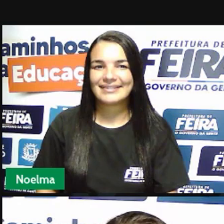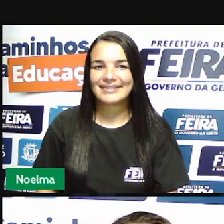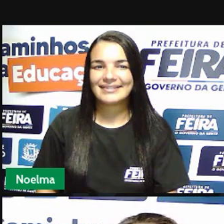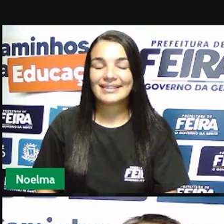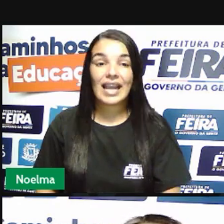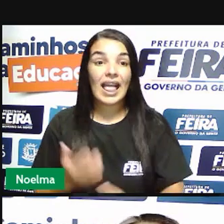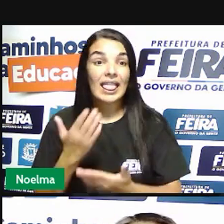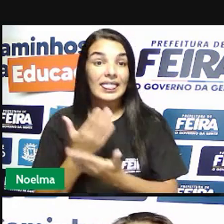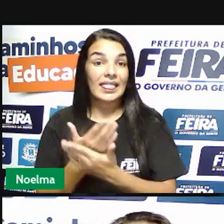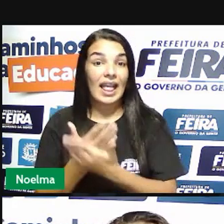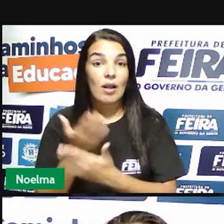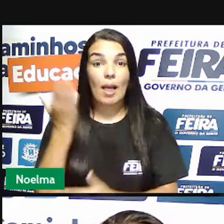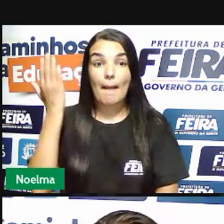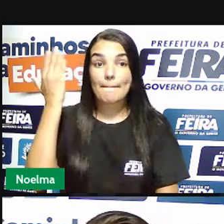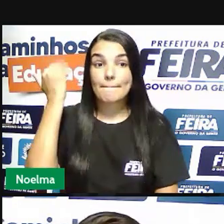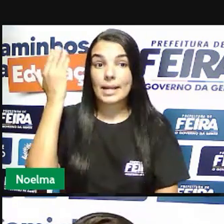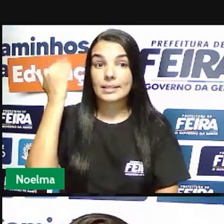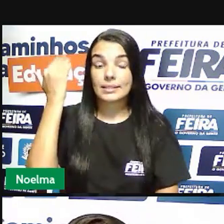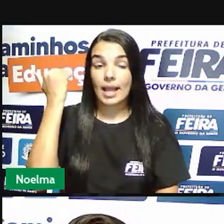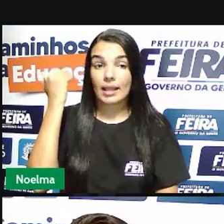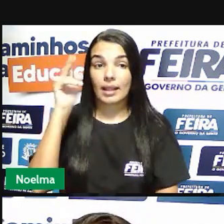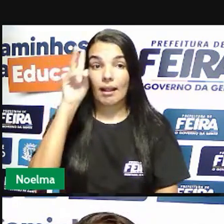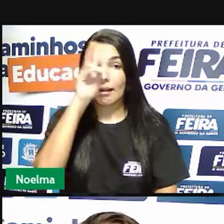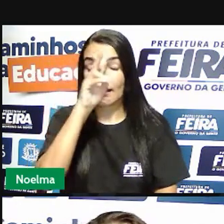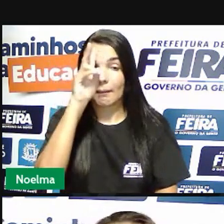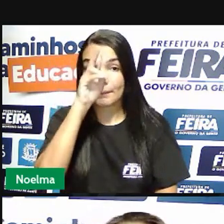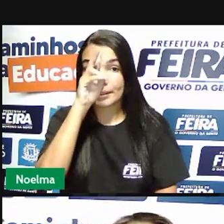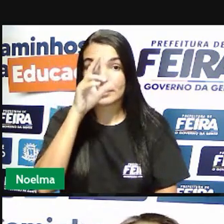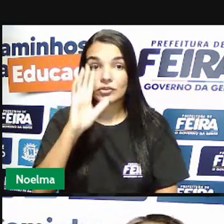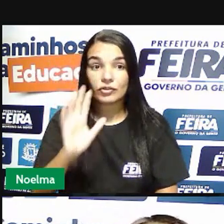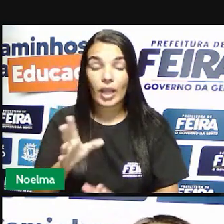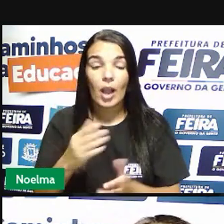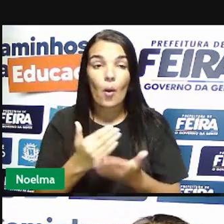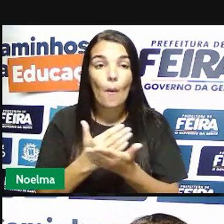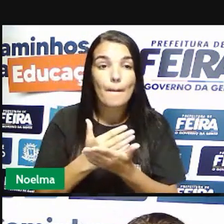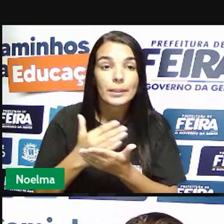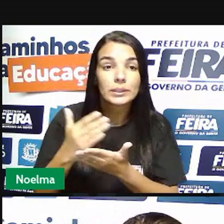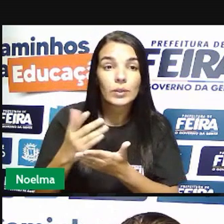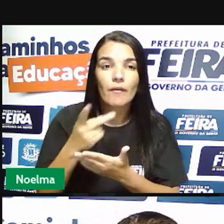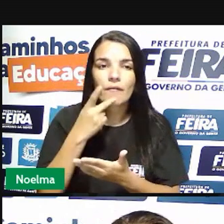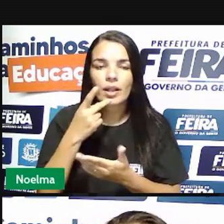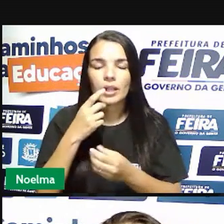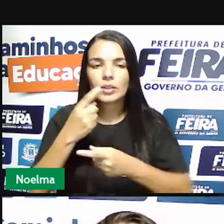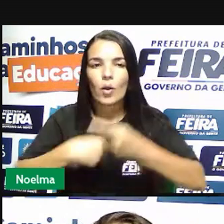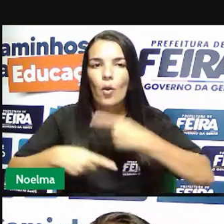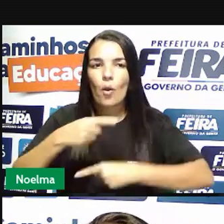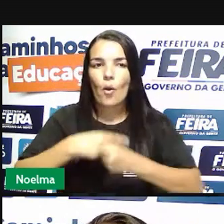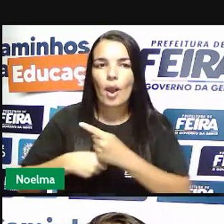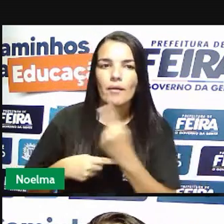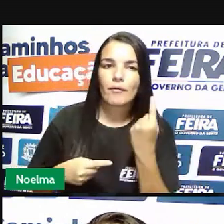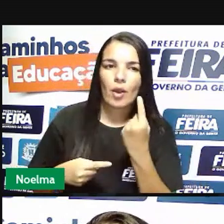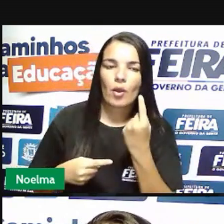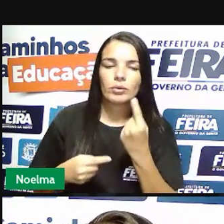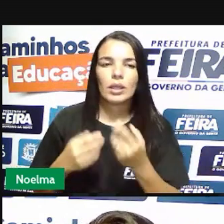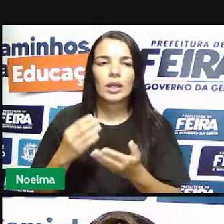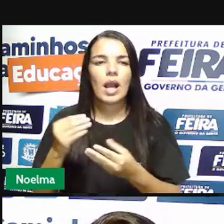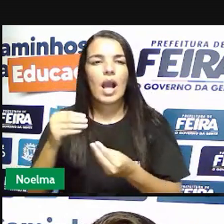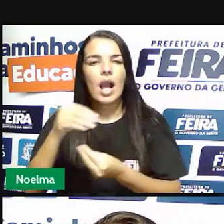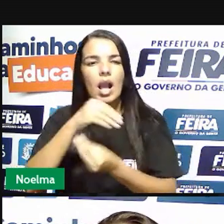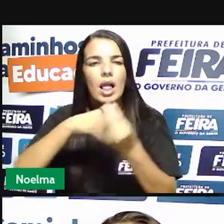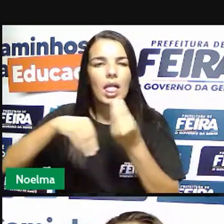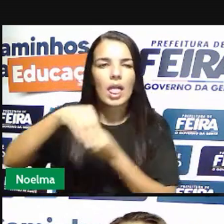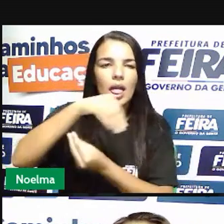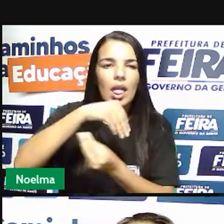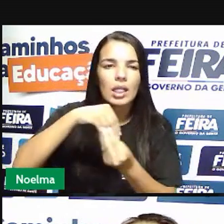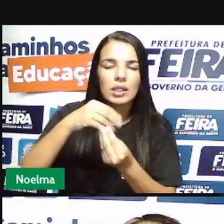Na aula passada nós começamos a falar sobre algumas revoltas que aconteceram no ciclo do ovo,